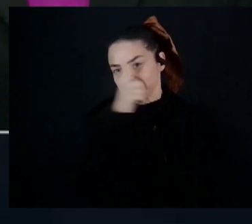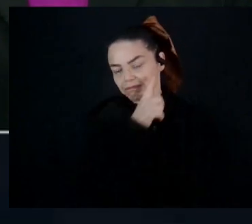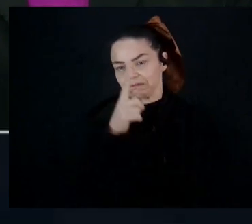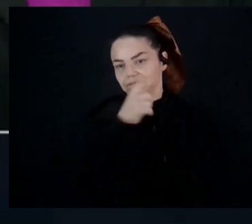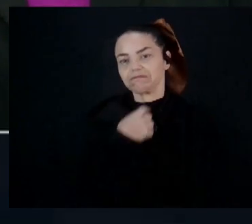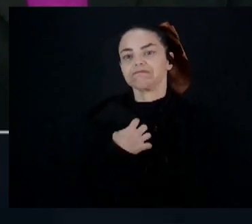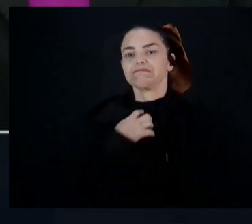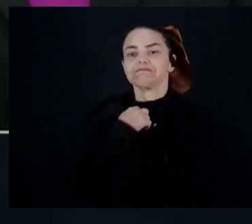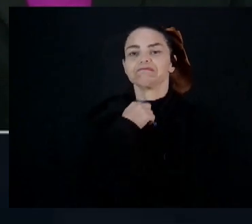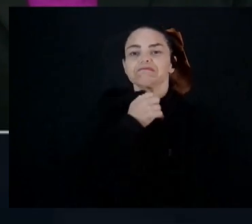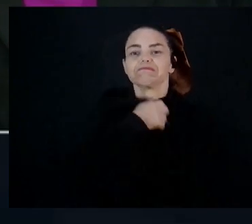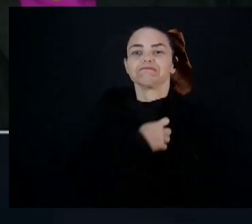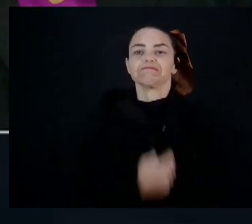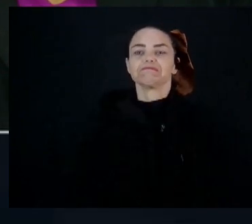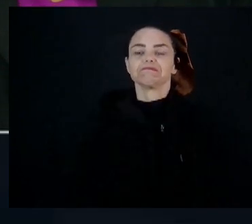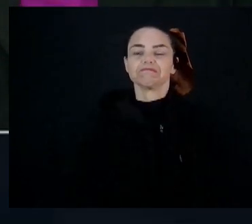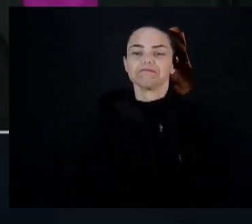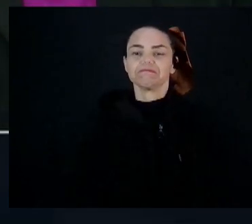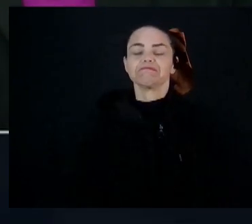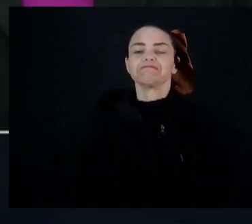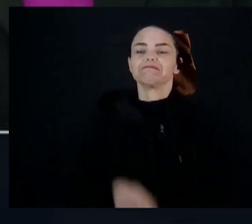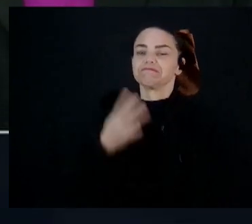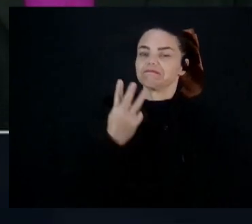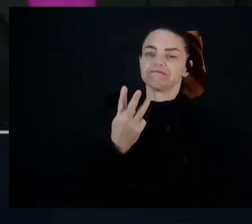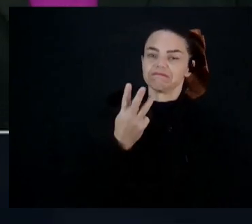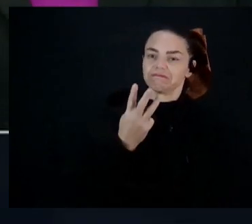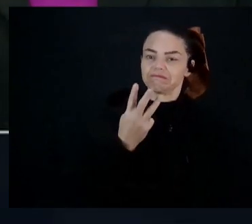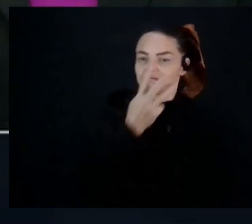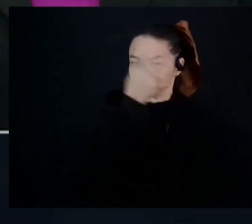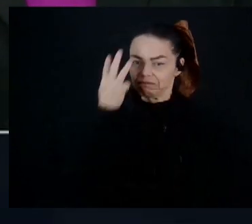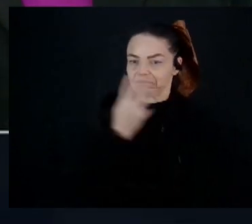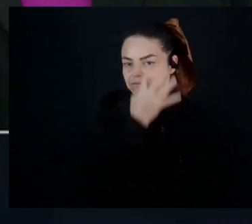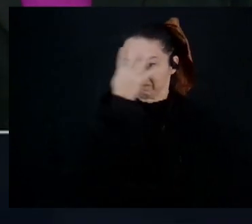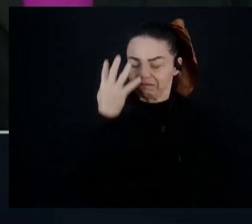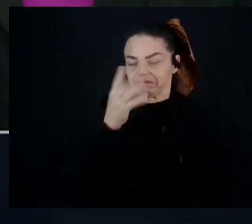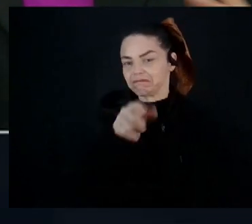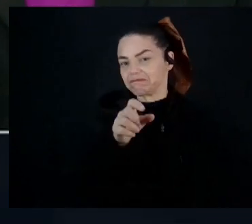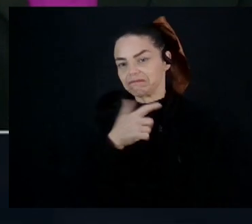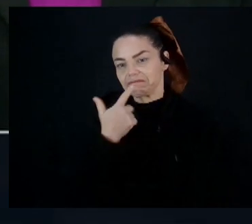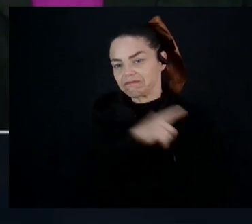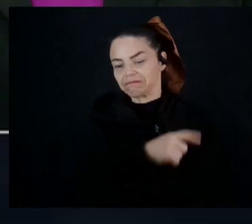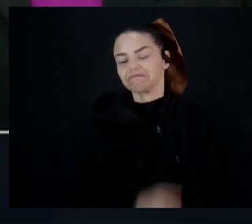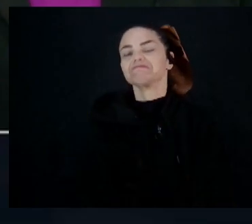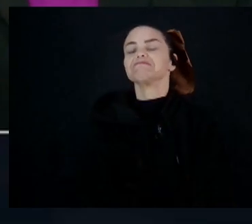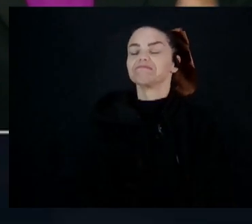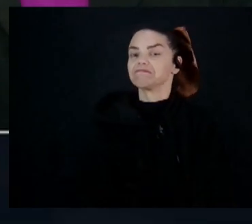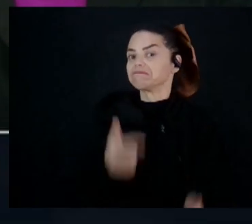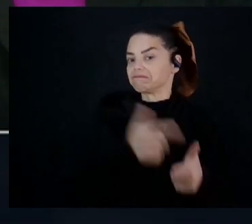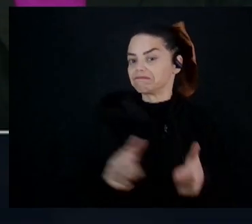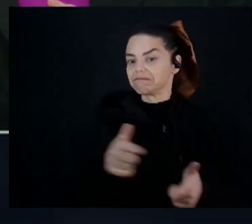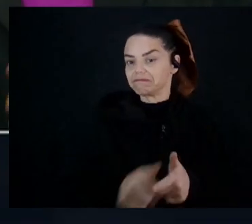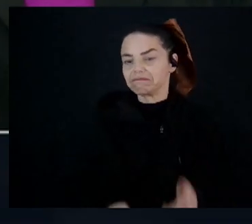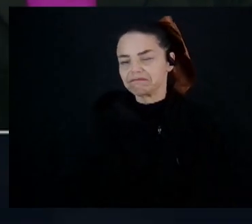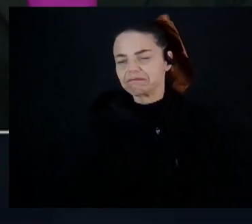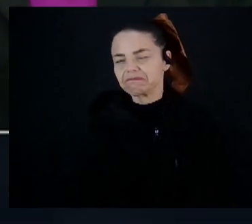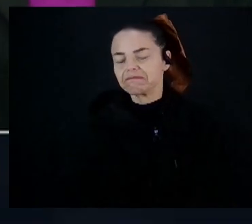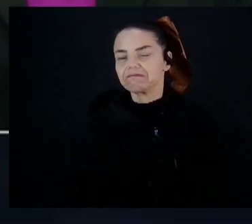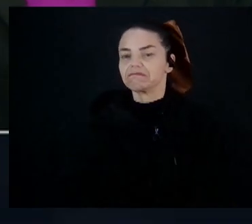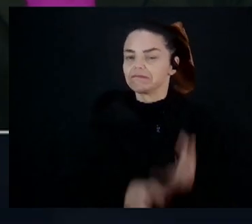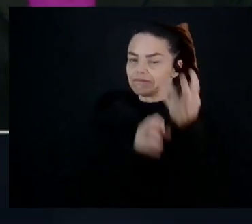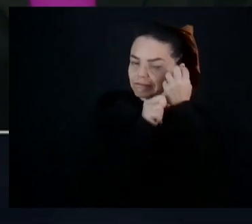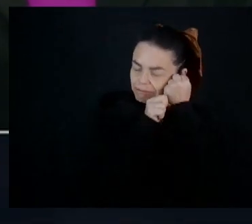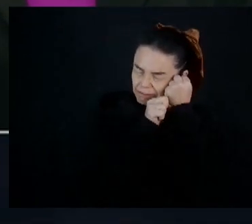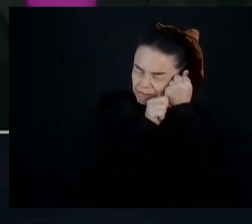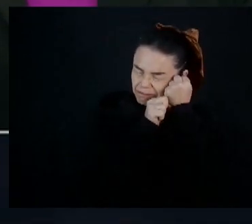dormir umas 3 horas, 4 horas, será que você consegue? Só que o grande problema é, dormir de dia, pode ser que você não